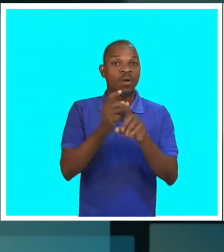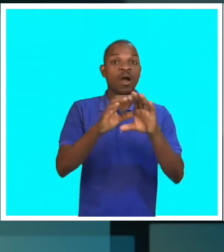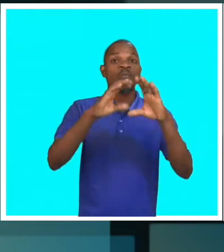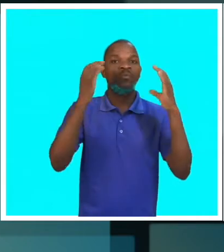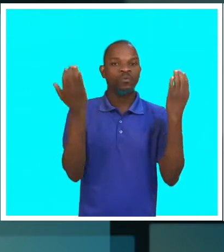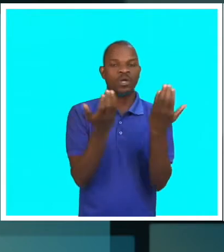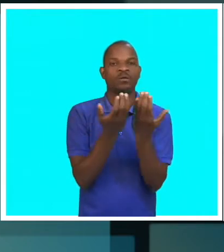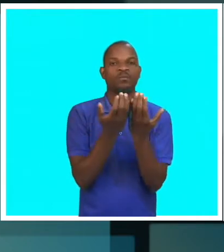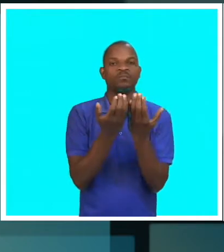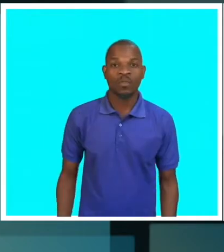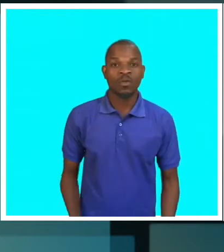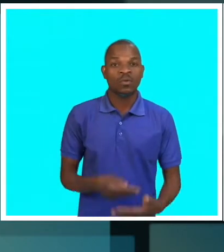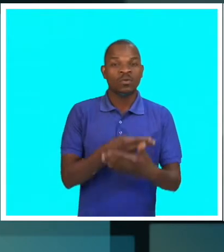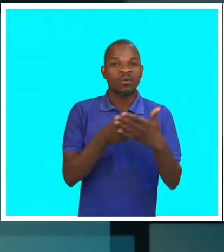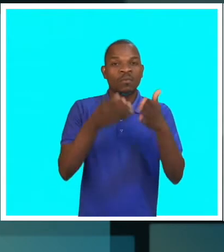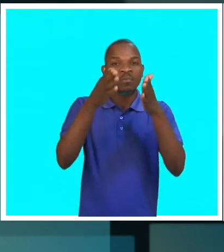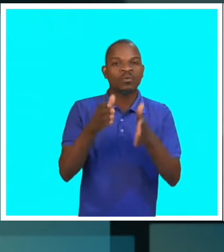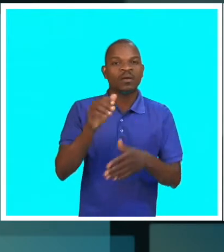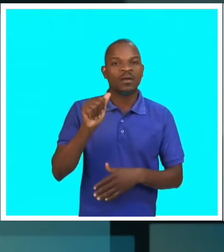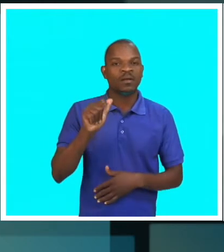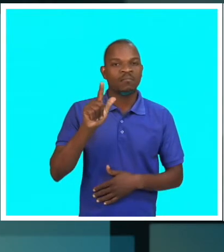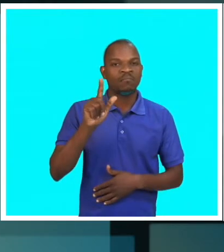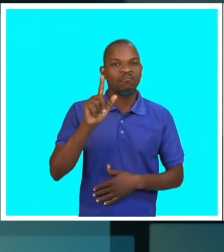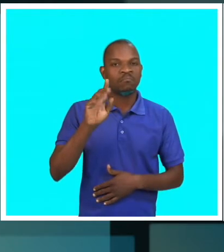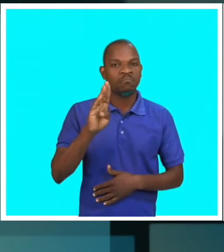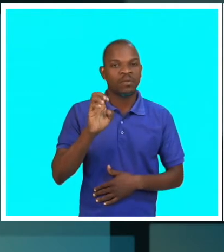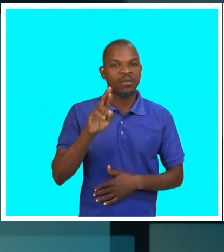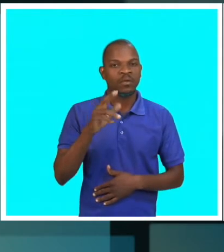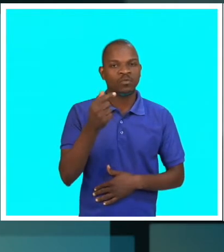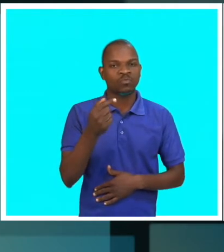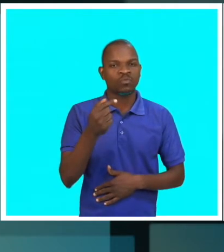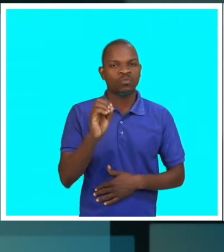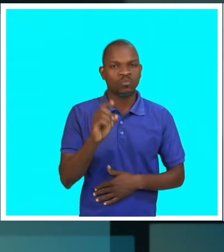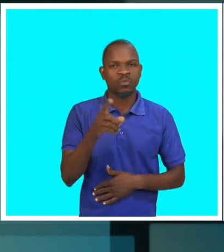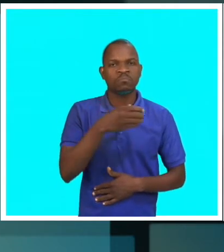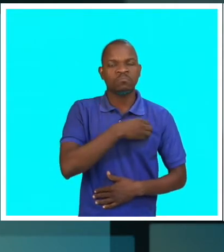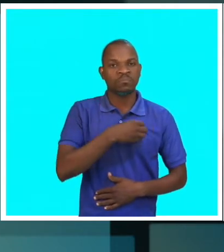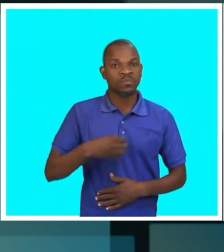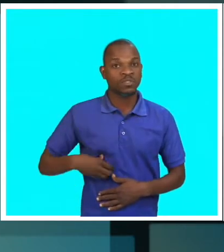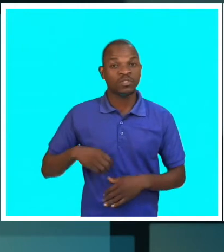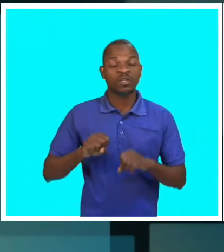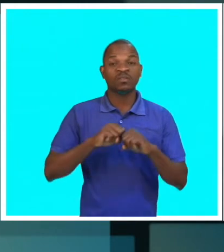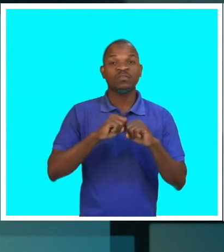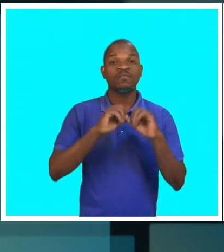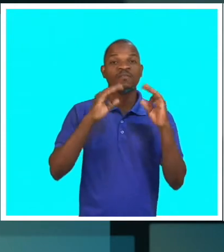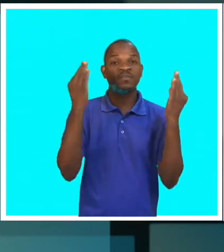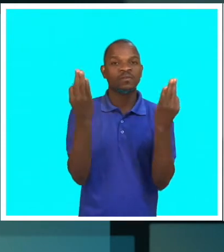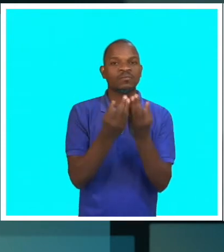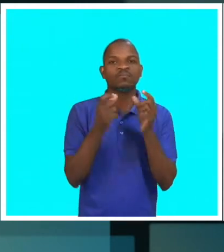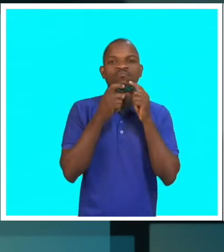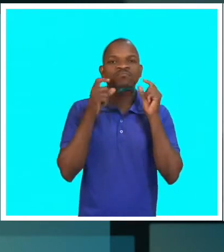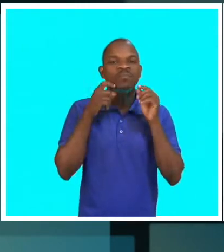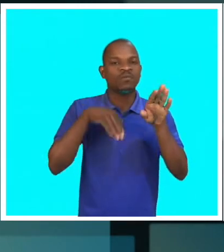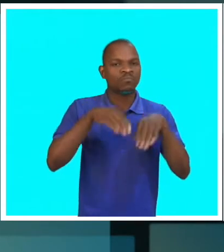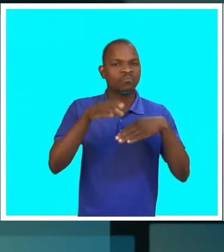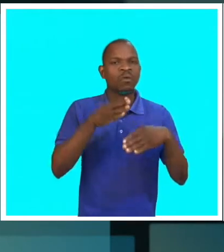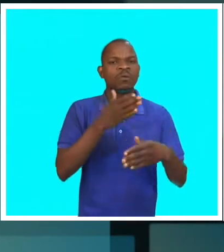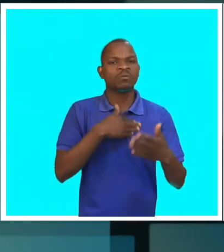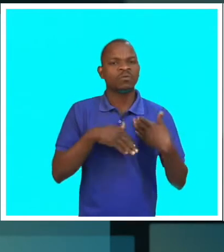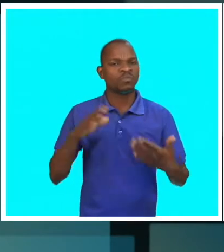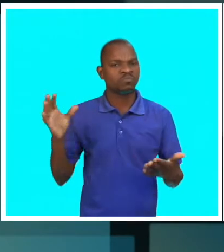Eu creio que vou levar. Alberto Simango, Júnior, presidente da Federação Moçambicana de Futebol, pretende tirar o maior